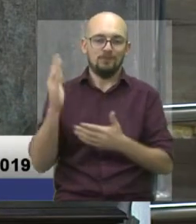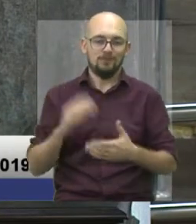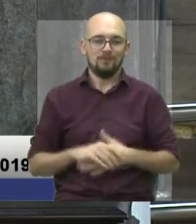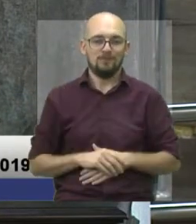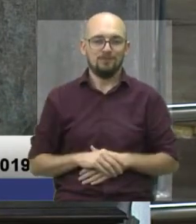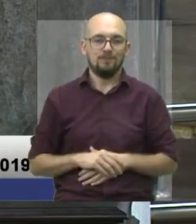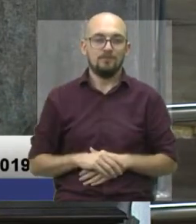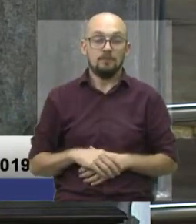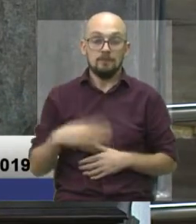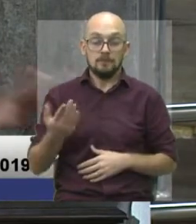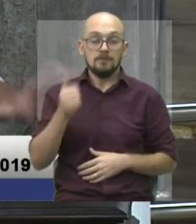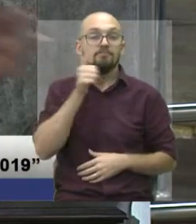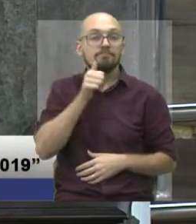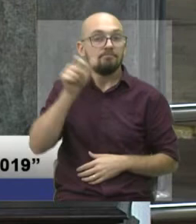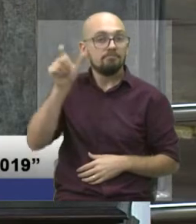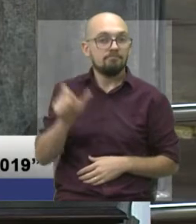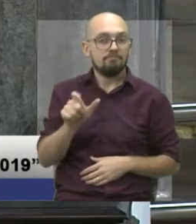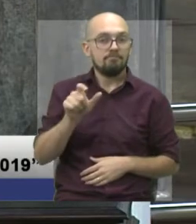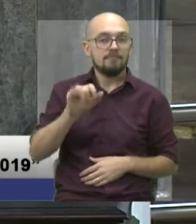Ingrid,